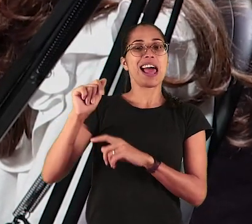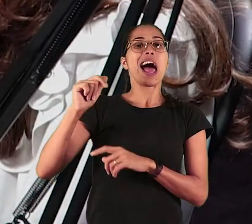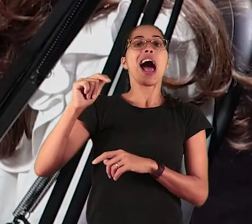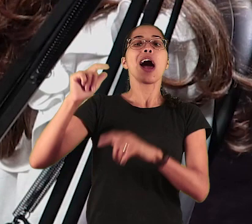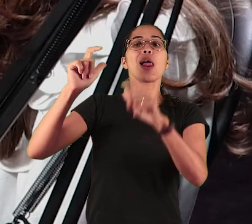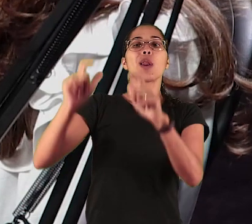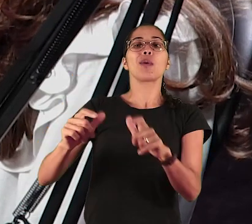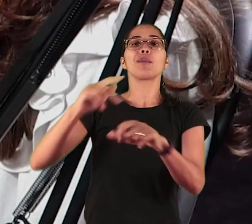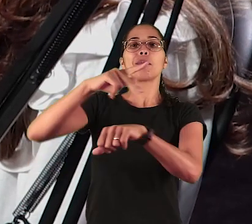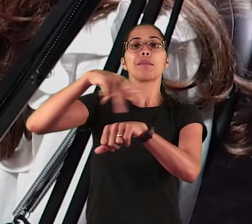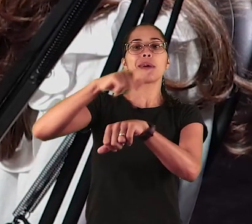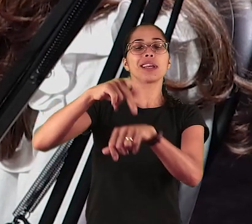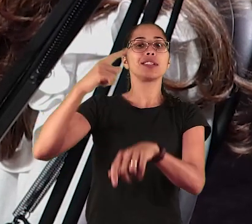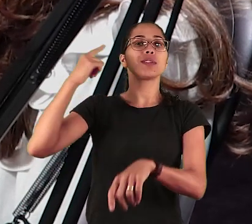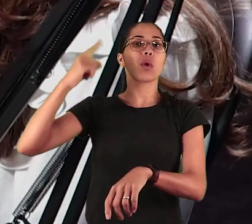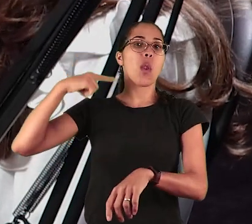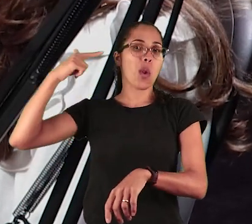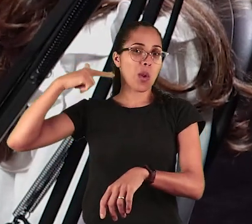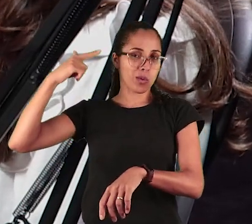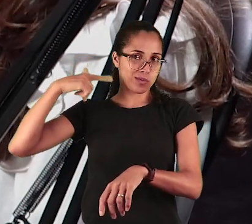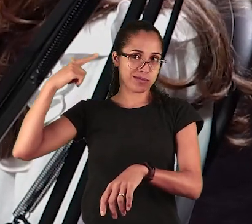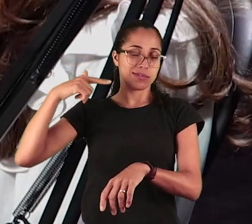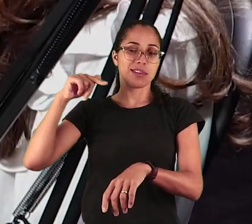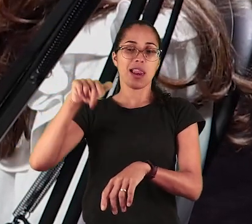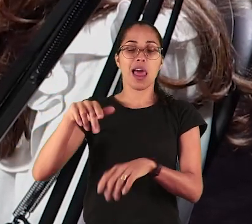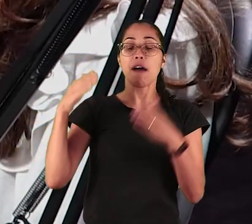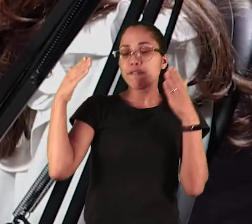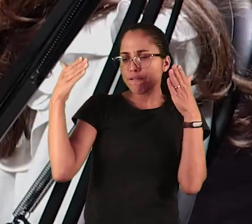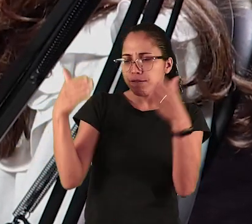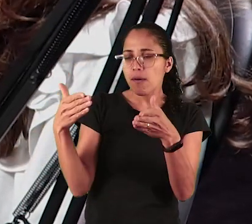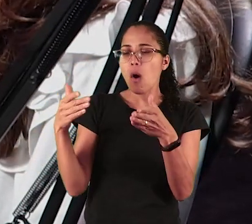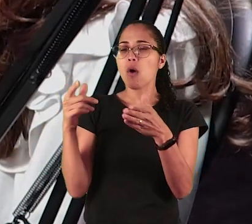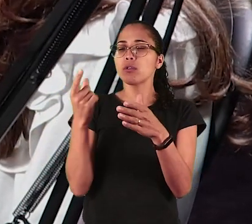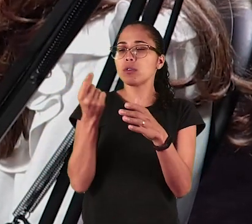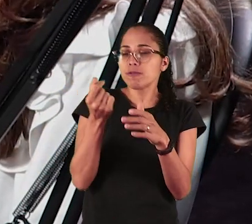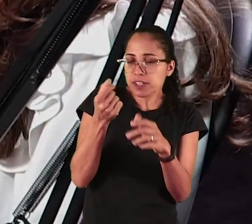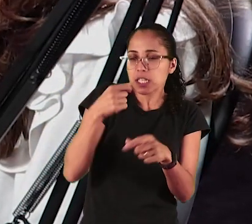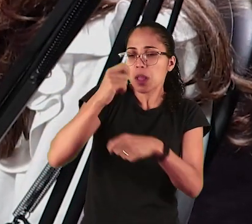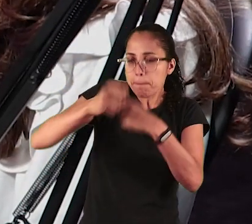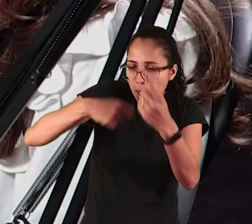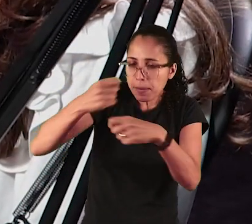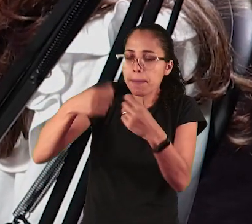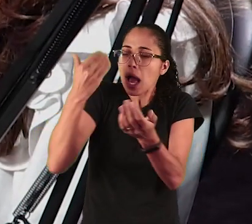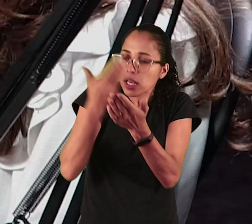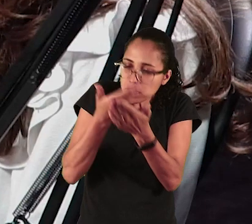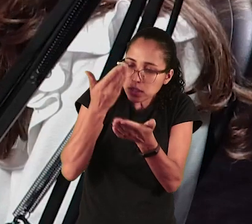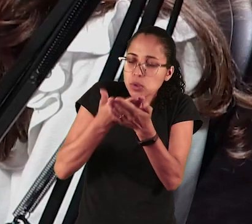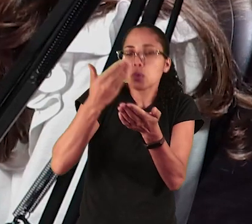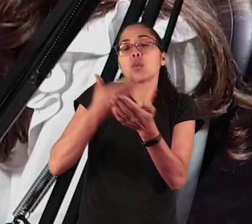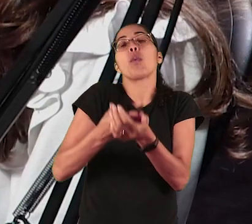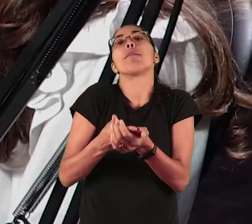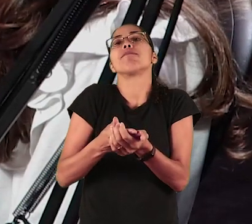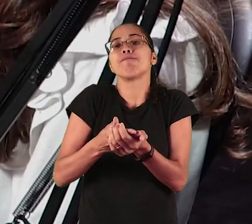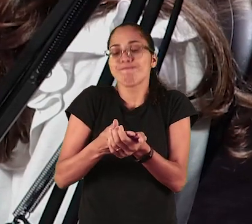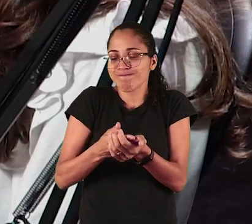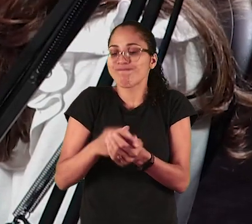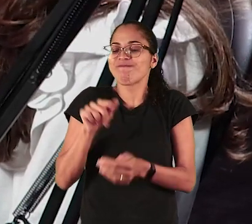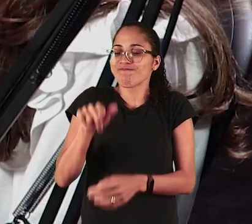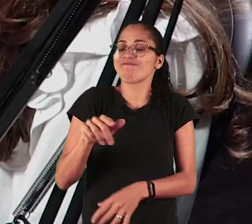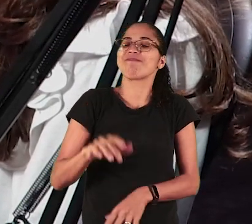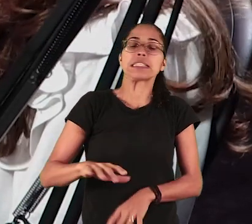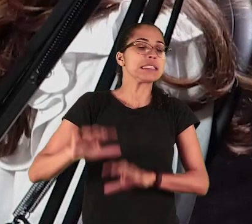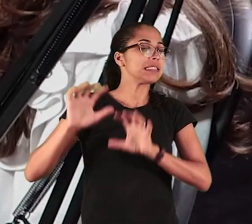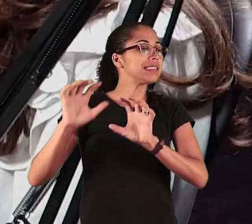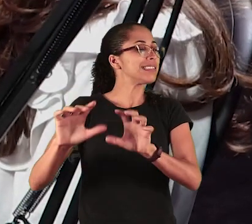tive em Londres ali primeiro ano de MBA super focado né em Finanças eu falei